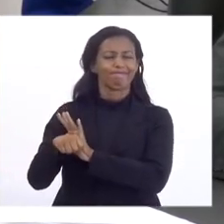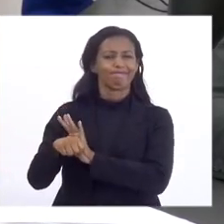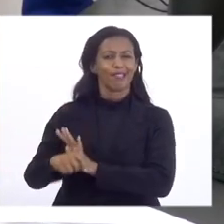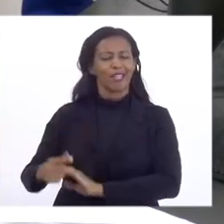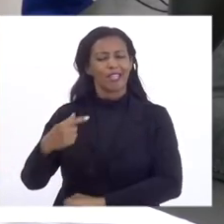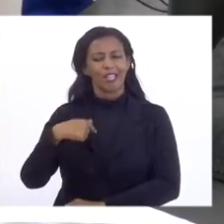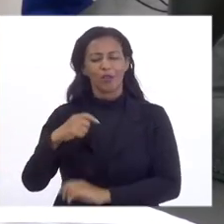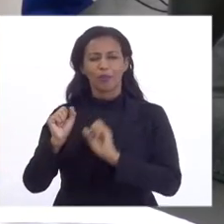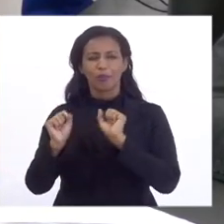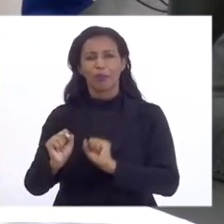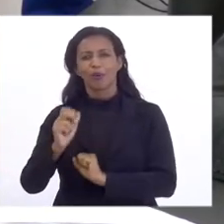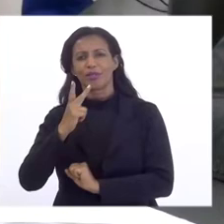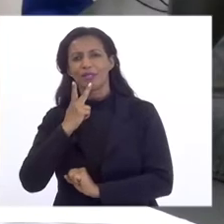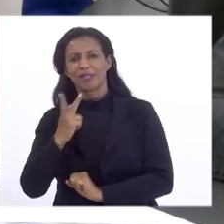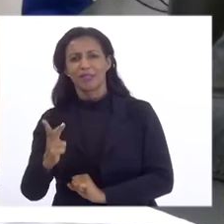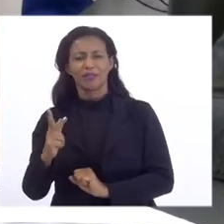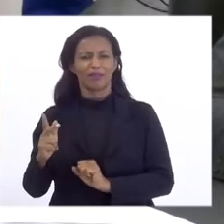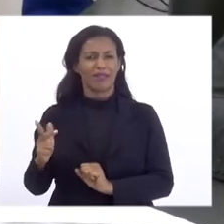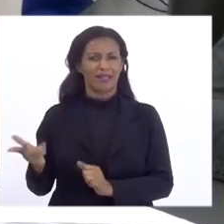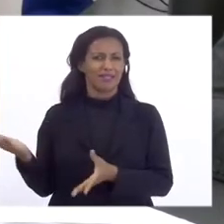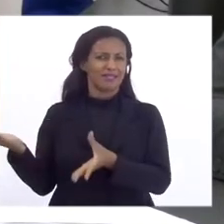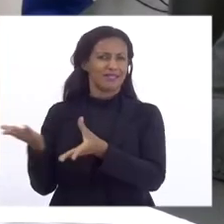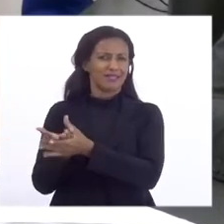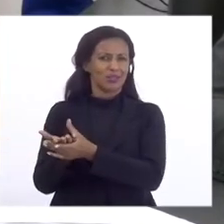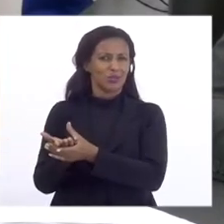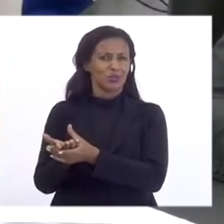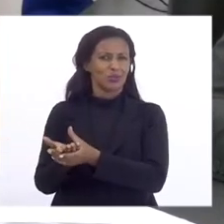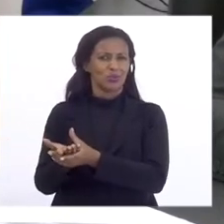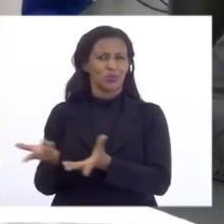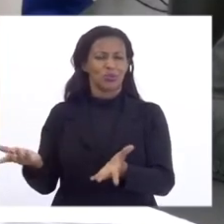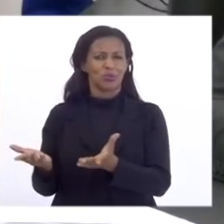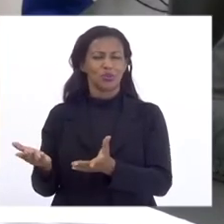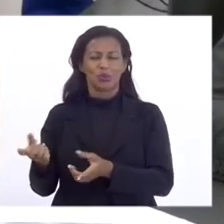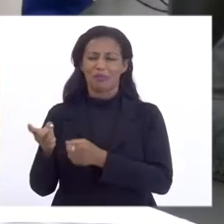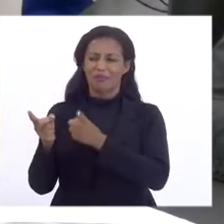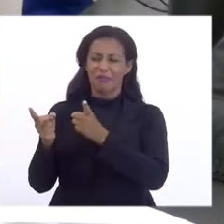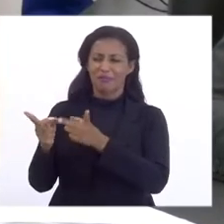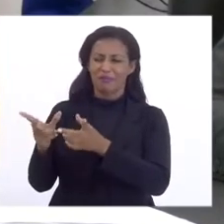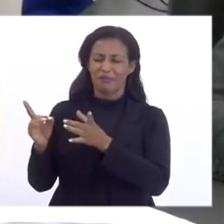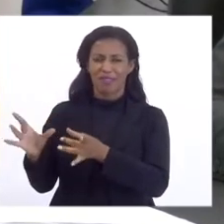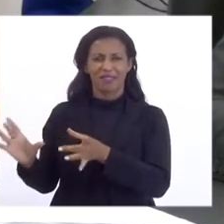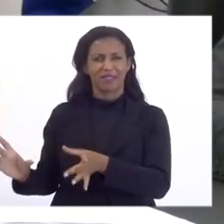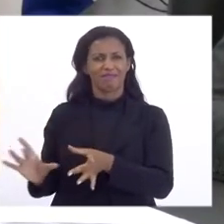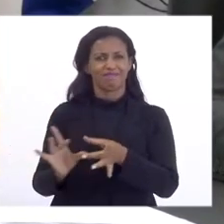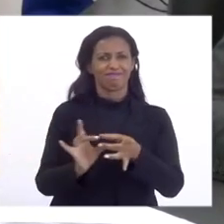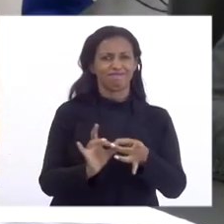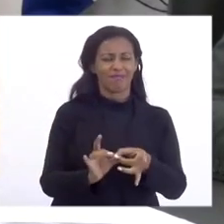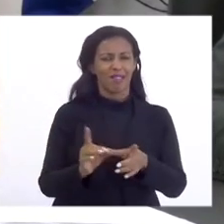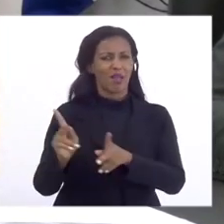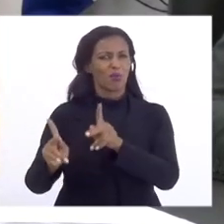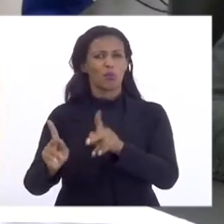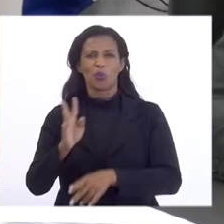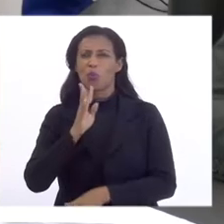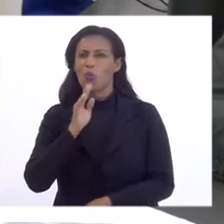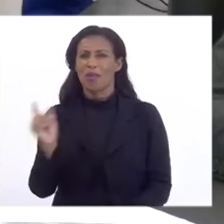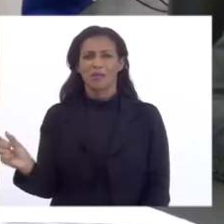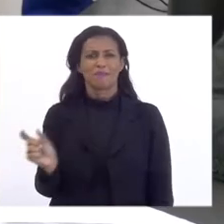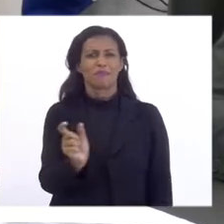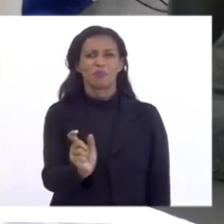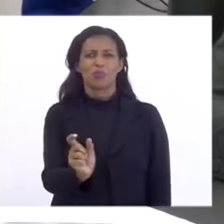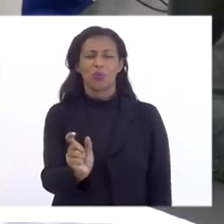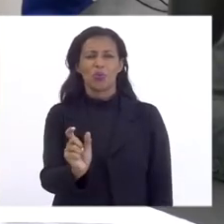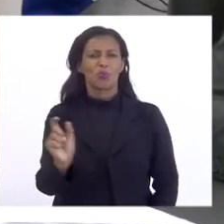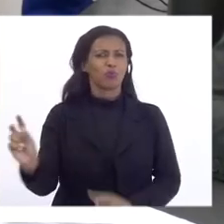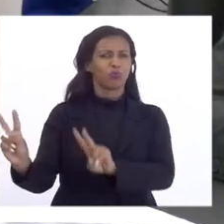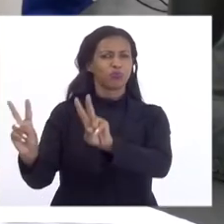até dizer, de ações criminosas sob venda casada. Infelizmente, a população conhece muito pouco a esse respeito,